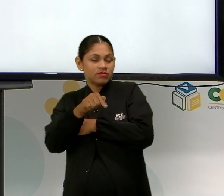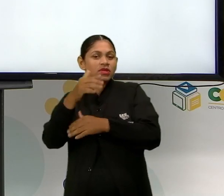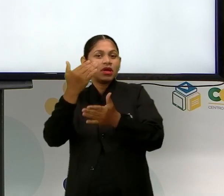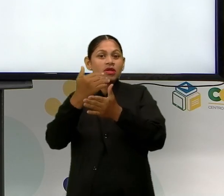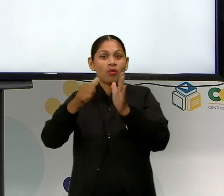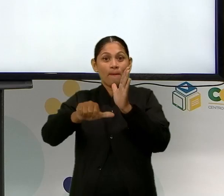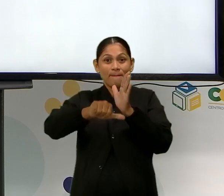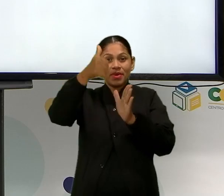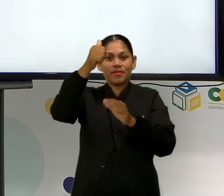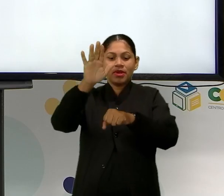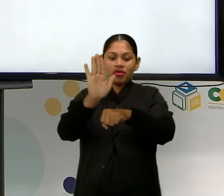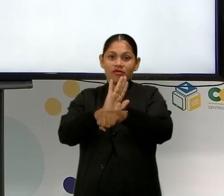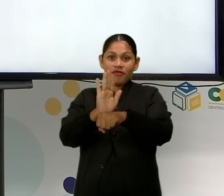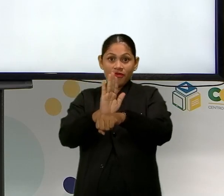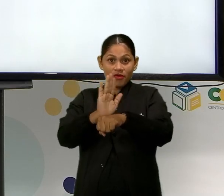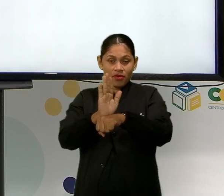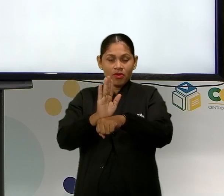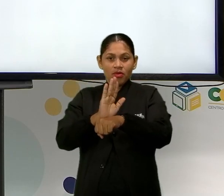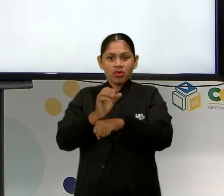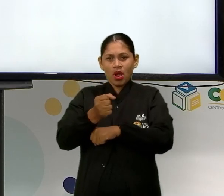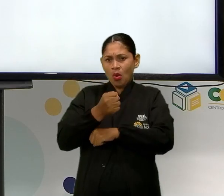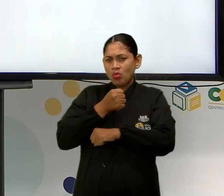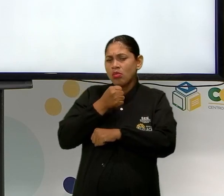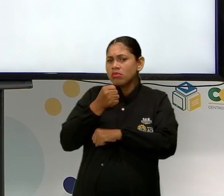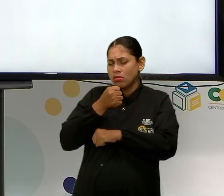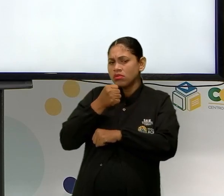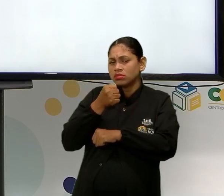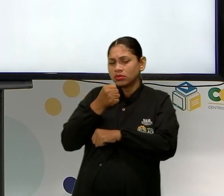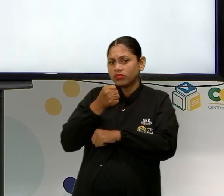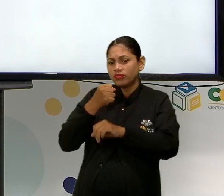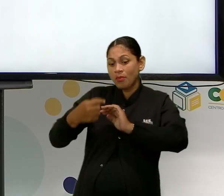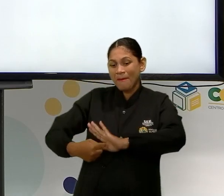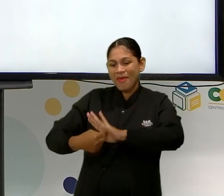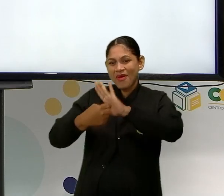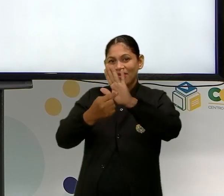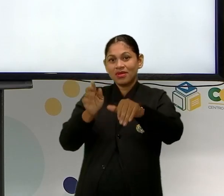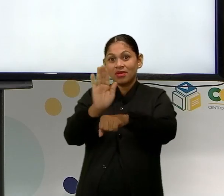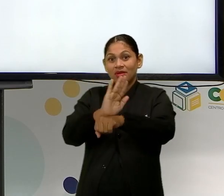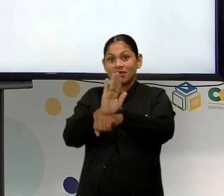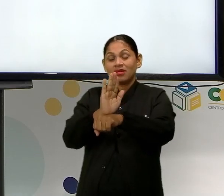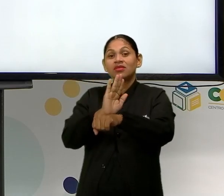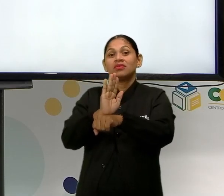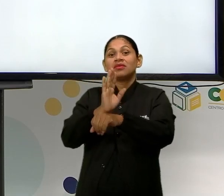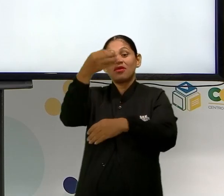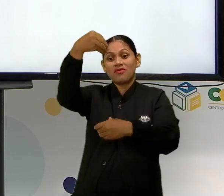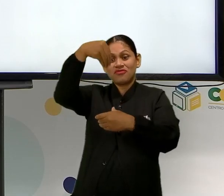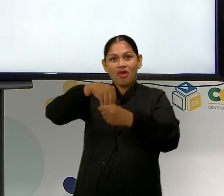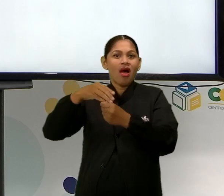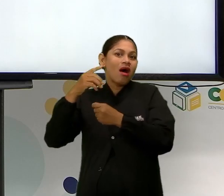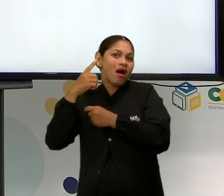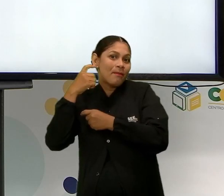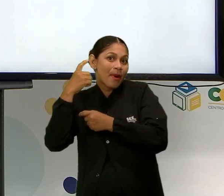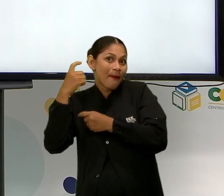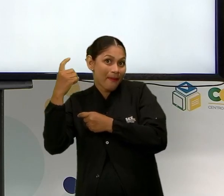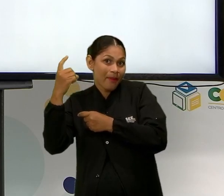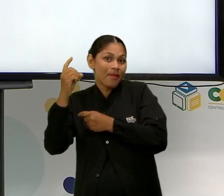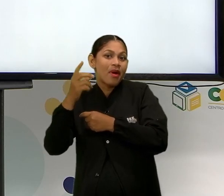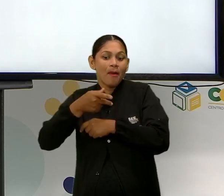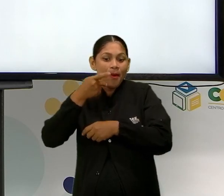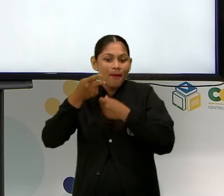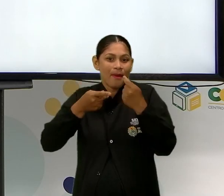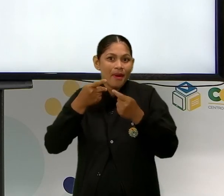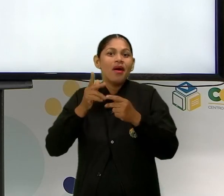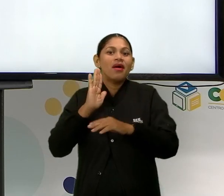Jazz, foi exibido no cinema com som. Então, assim, muitas mudanças foram ocorrendo ao longo da história